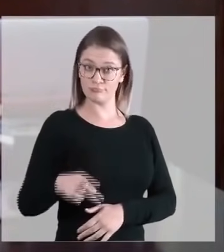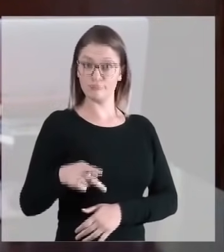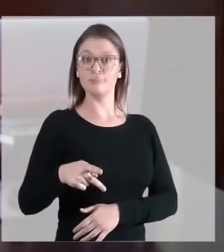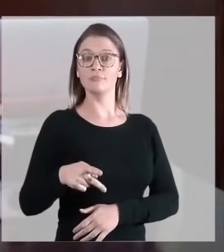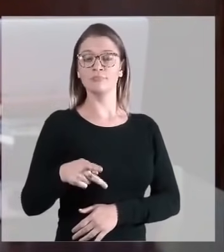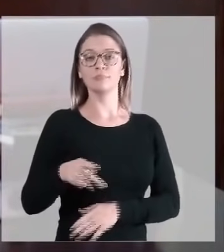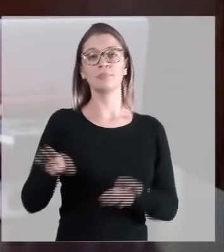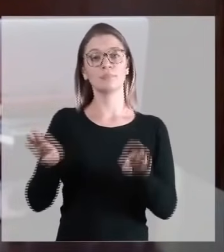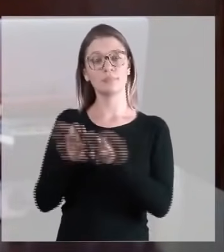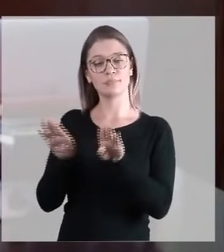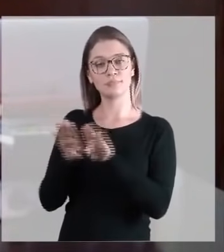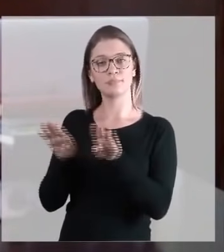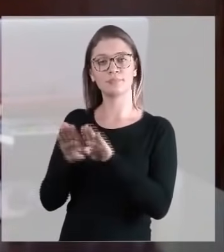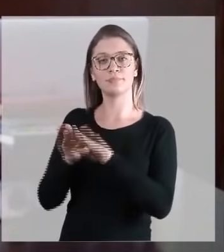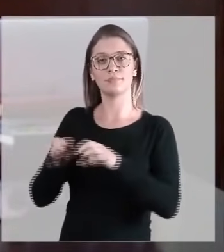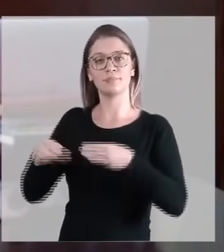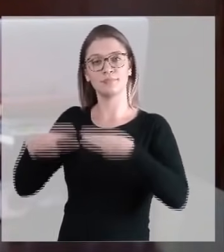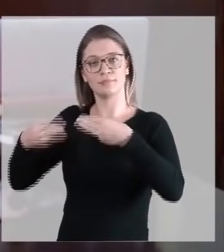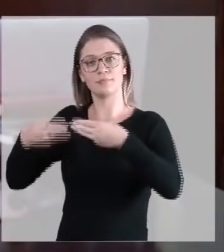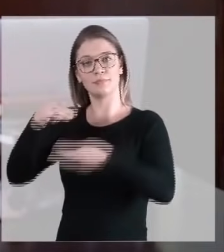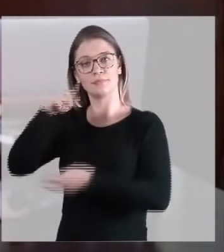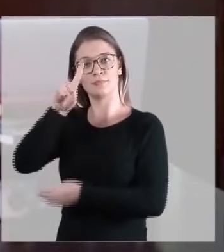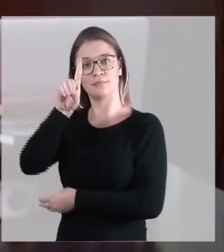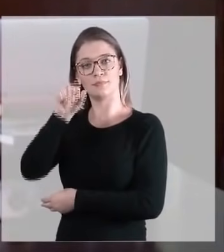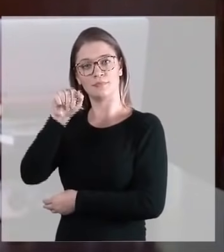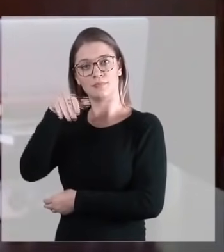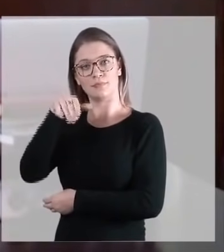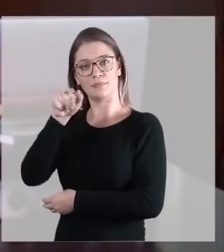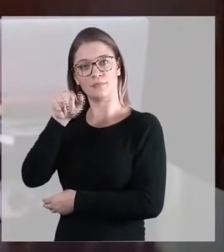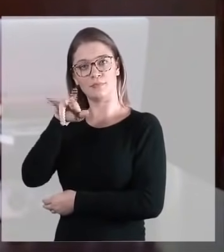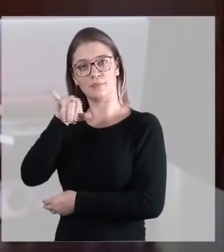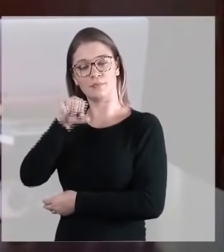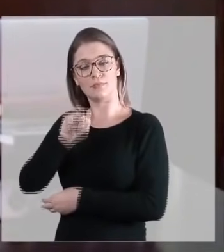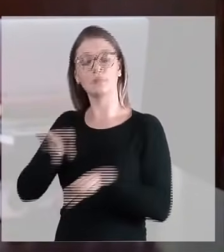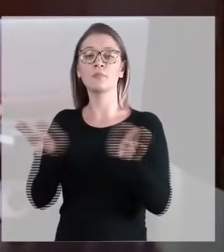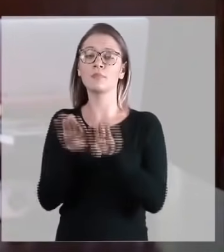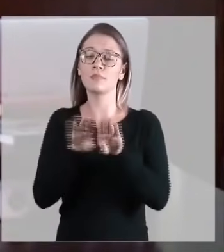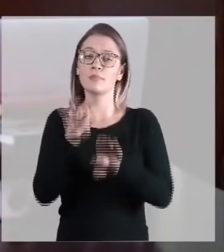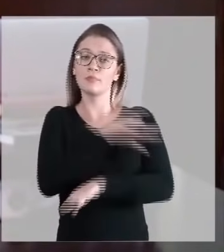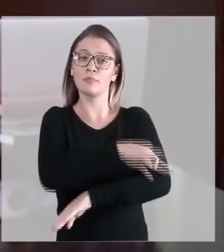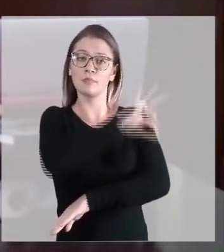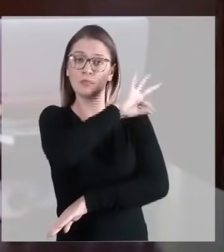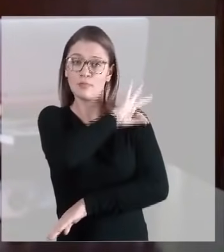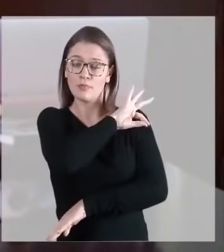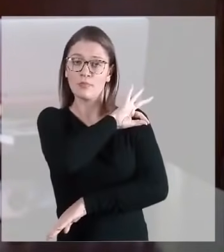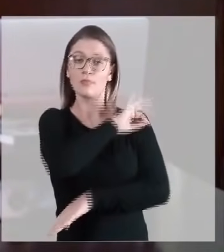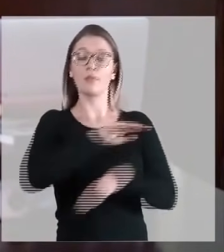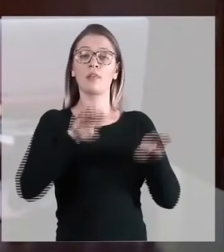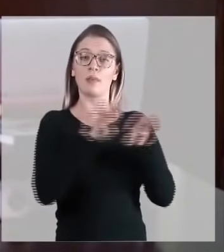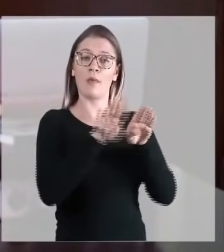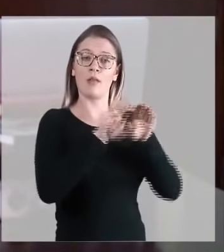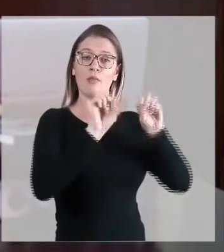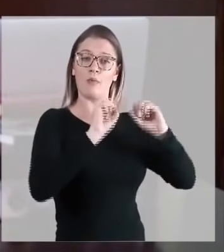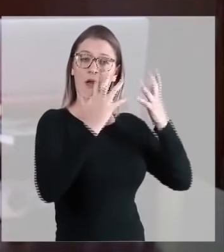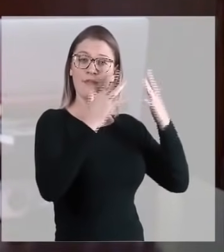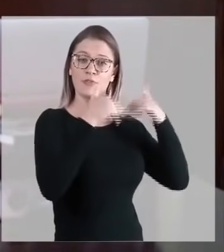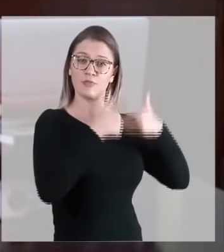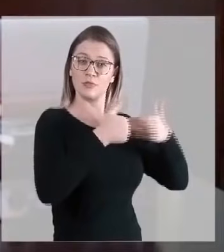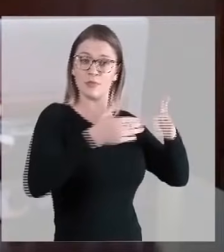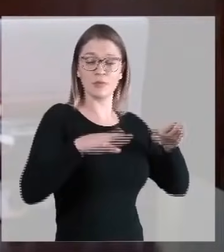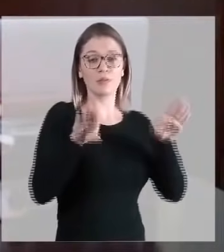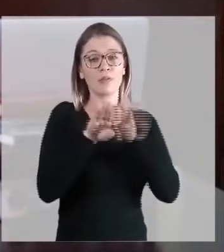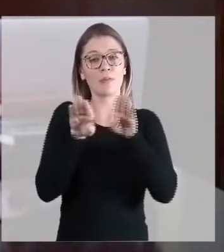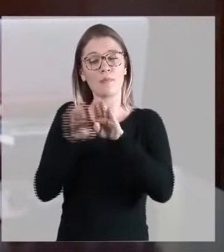Damares, todas as outras autoridades que estão participando desse evento conosco, tanto no evento de abertura quanto nas participações